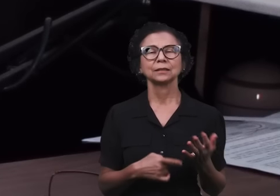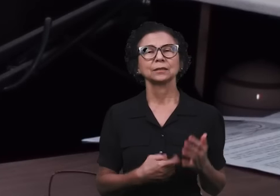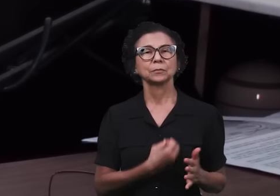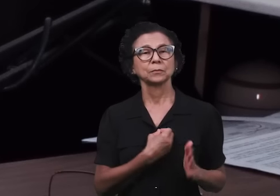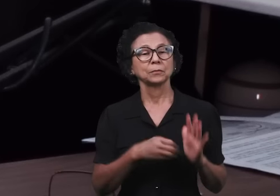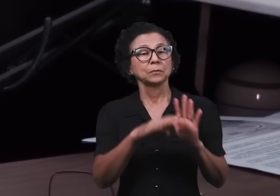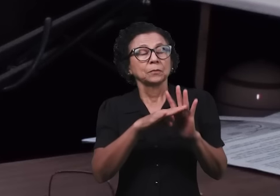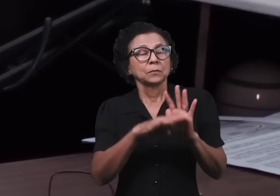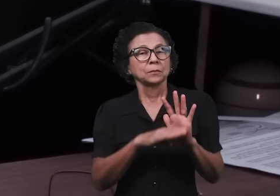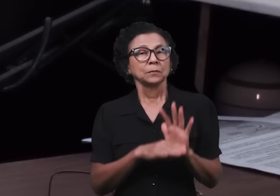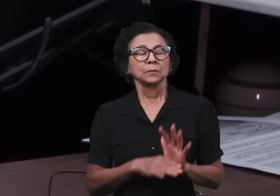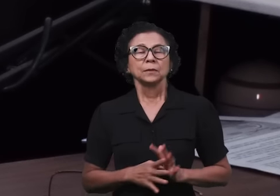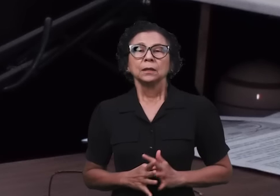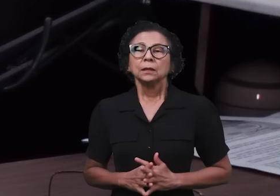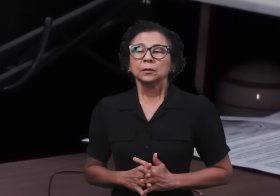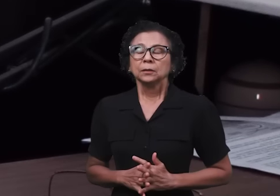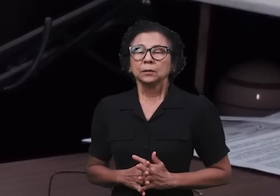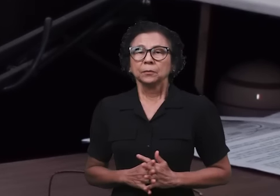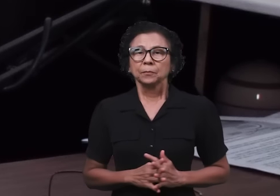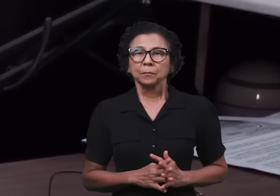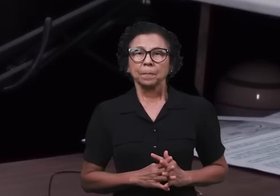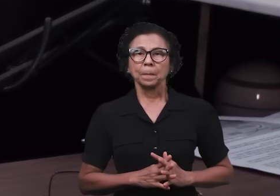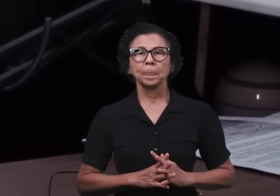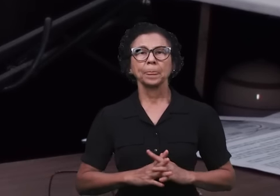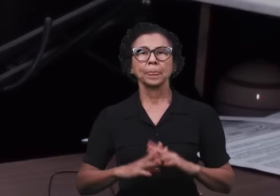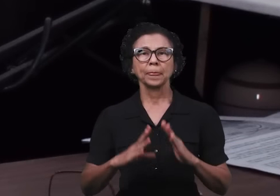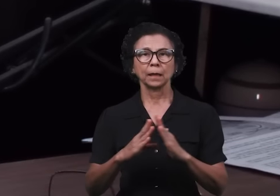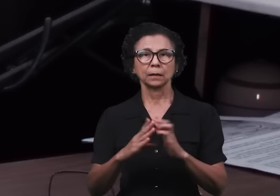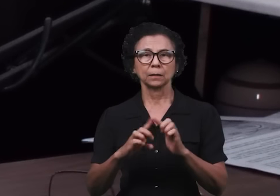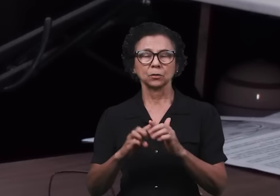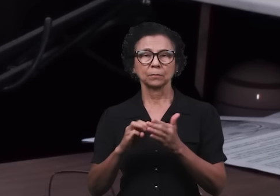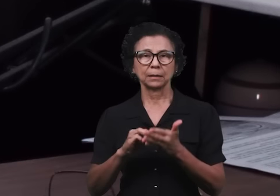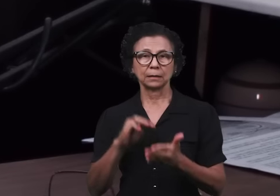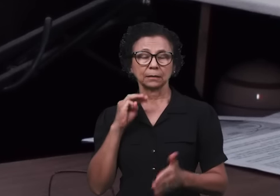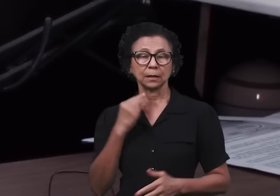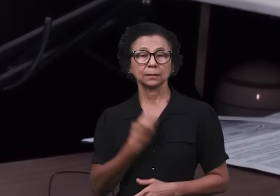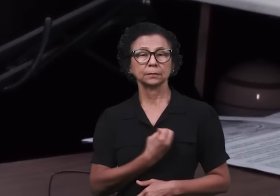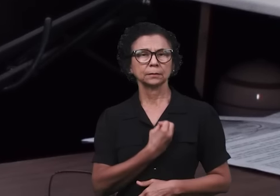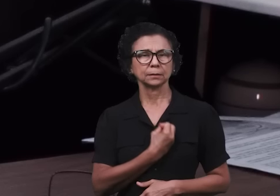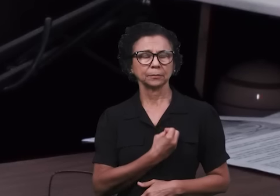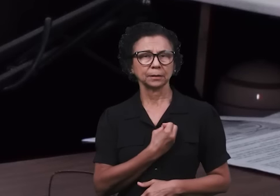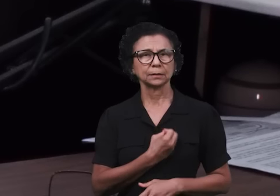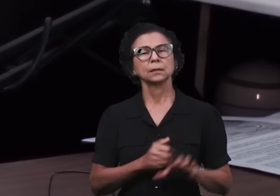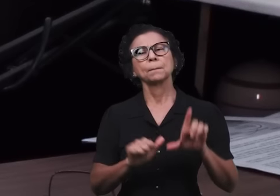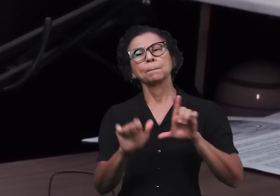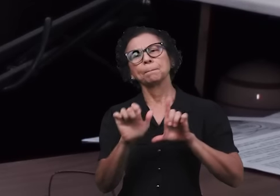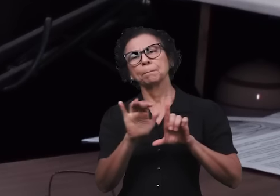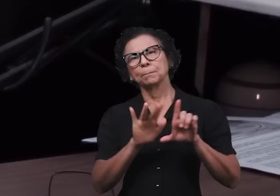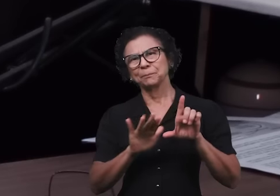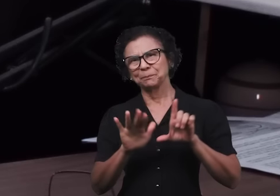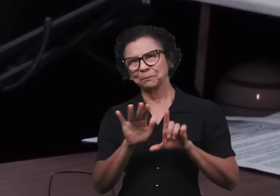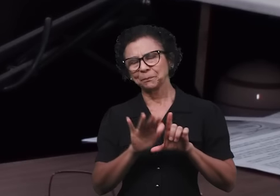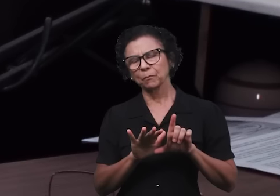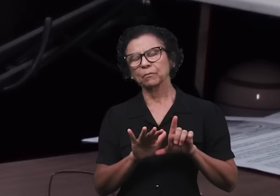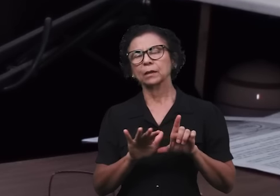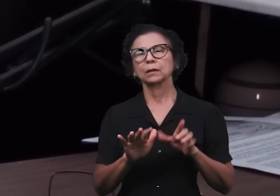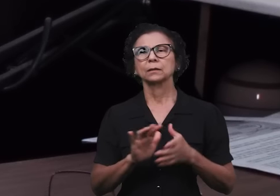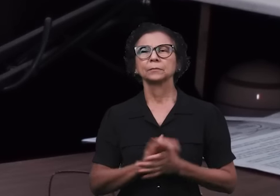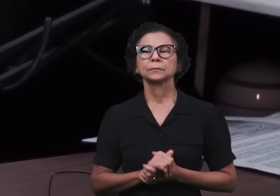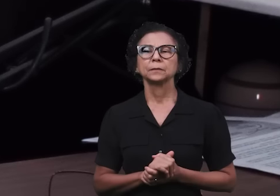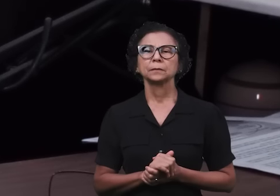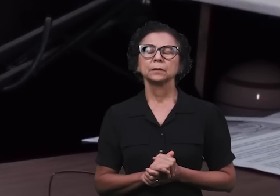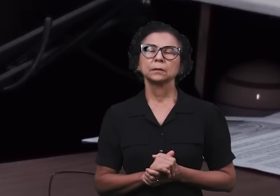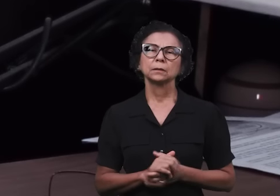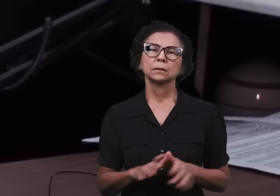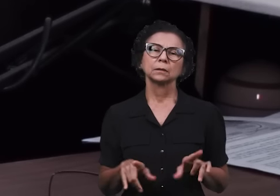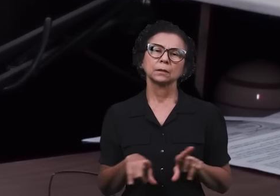vez, quem sabe, esse programa. E nós estamos presentes nas mídias sociais da Igreja Cristã Maranata e em breve,